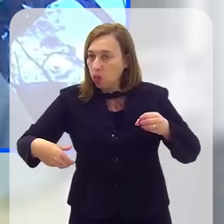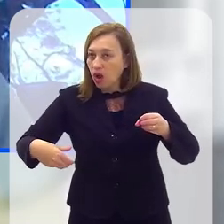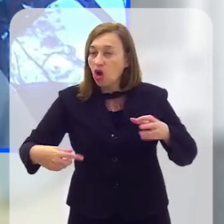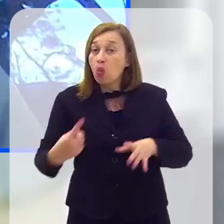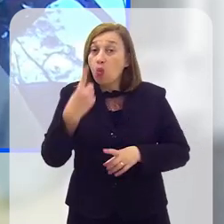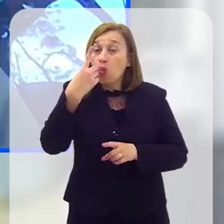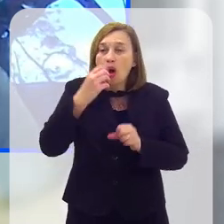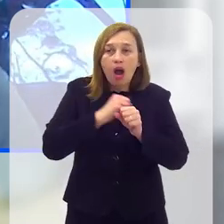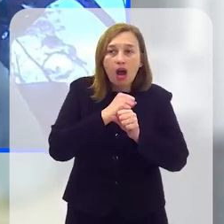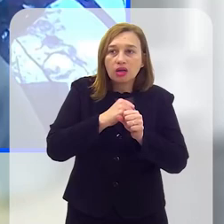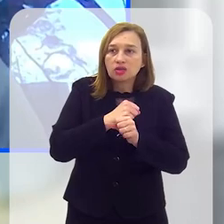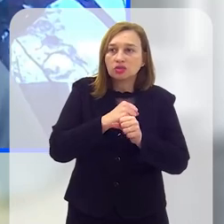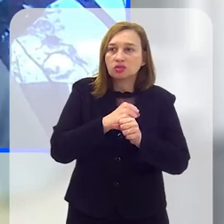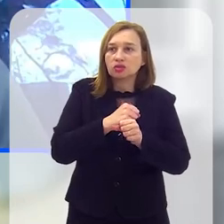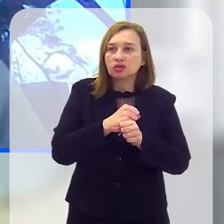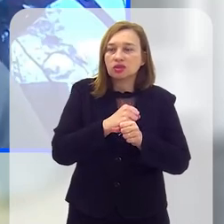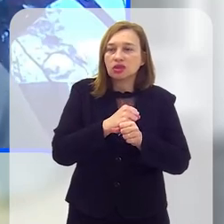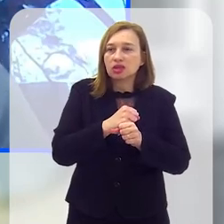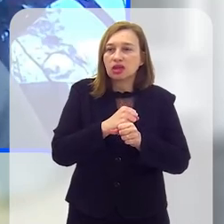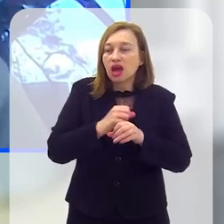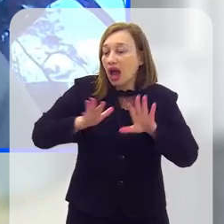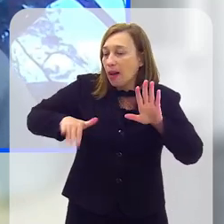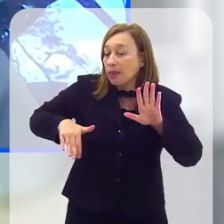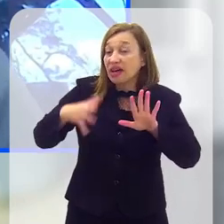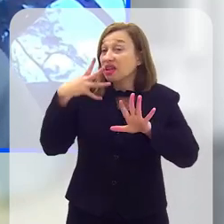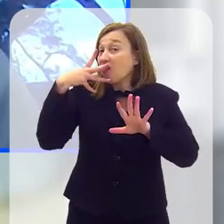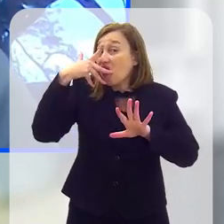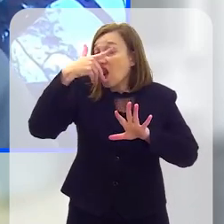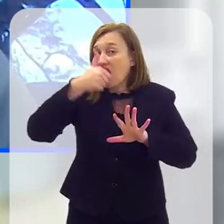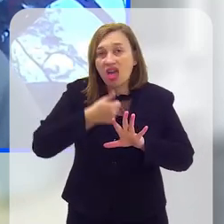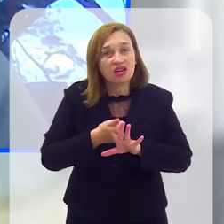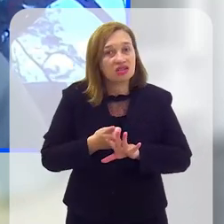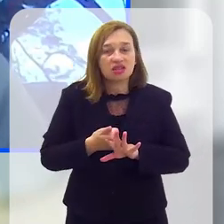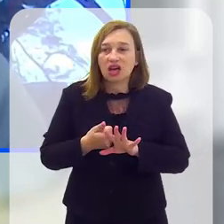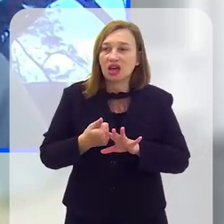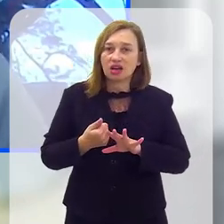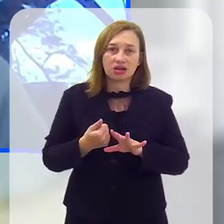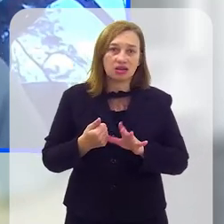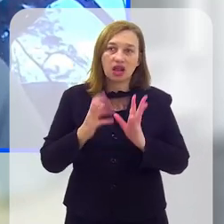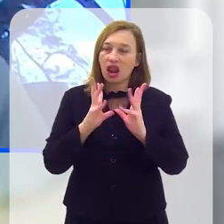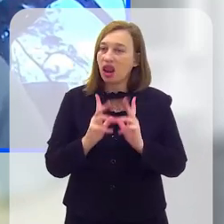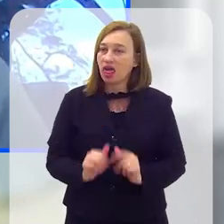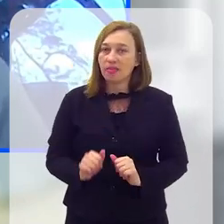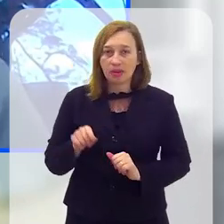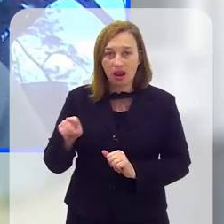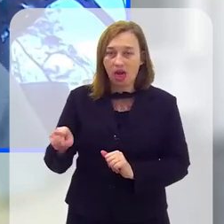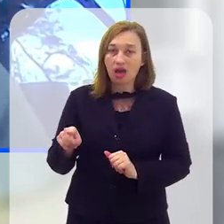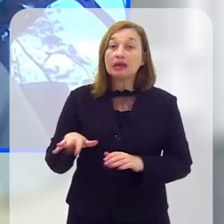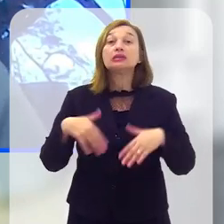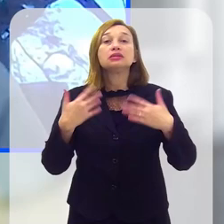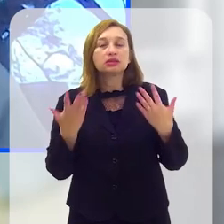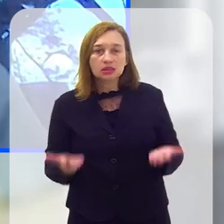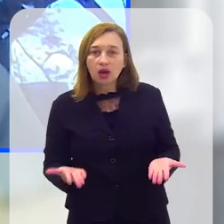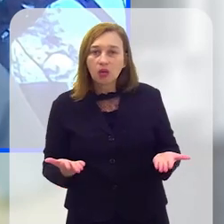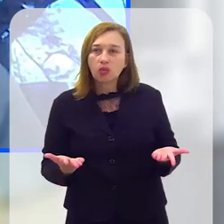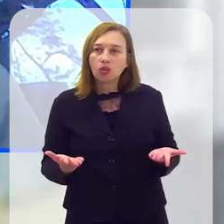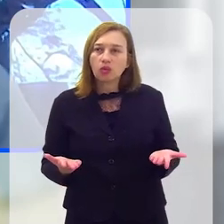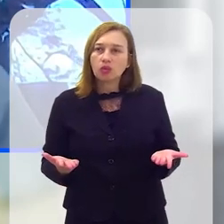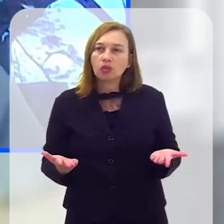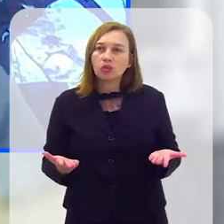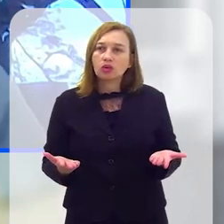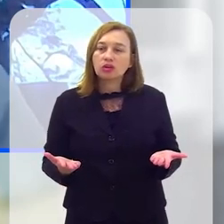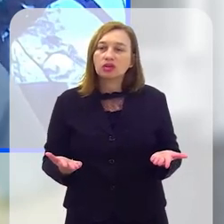Praia dos Anjos, em menos de um ano a praia estava de novo naquela coisa maravilhosa que é Arraial do Cabo e a água de lá.